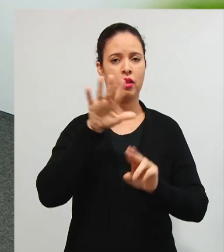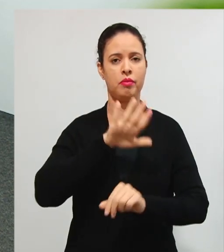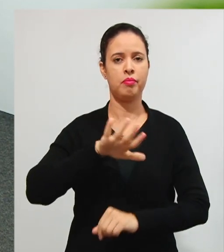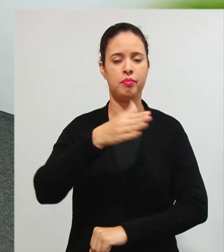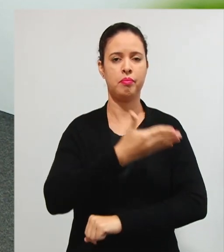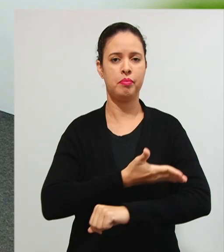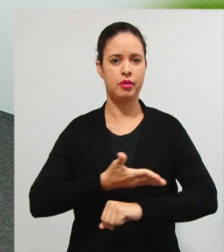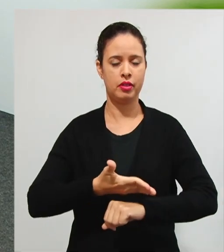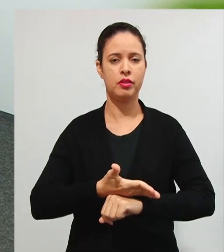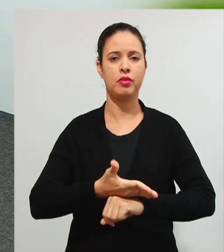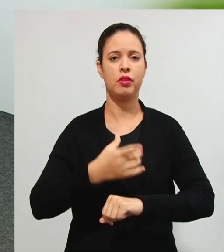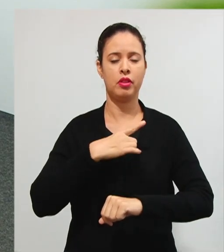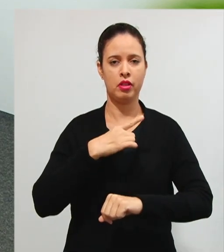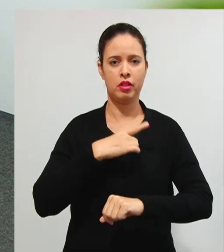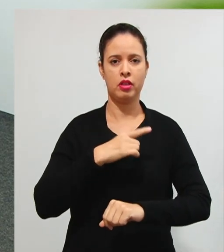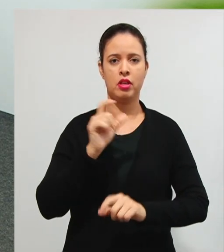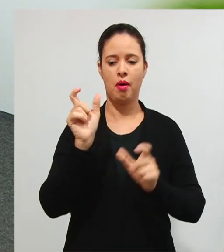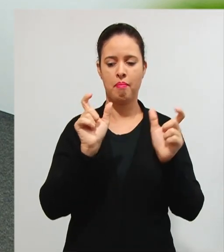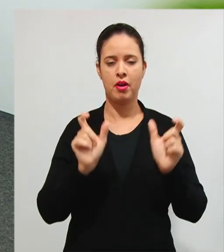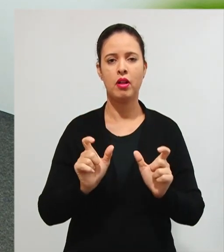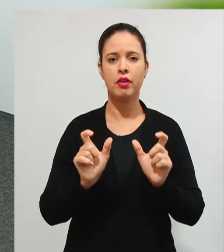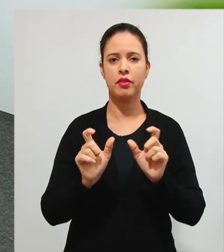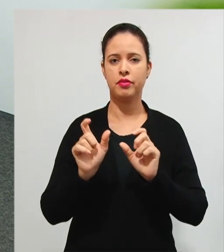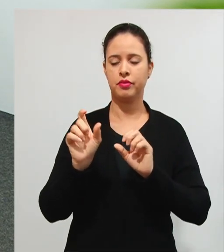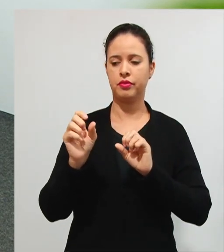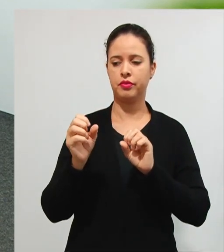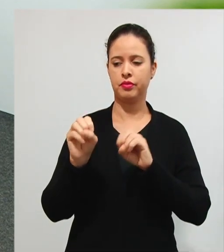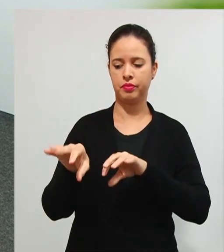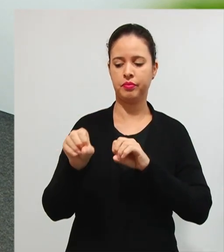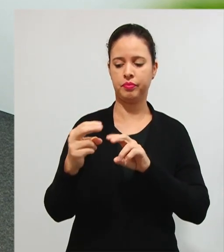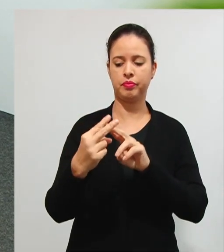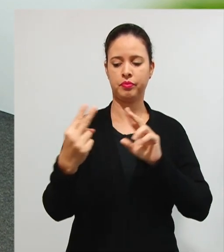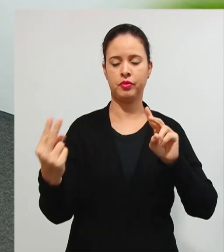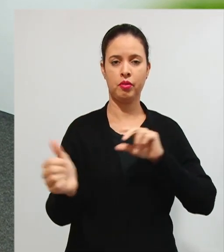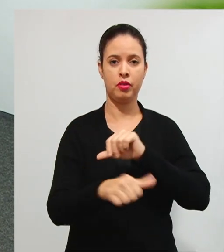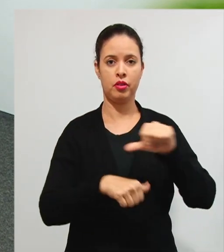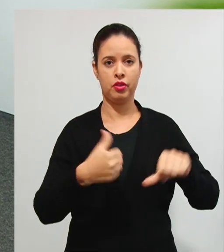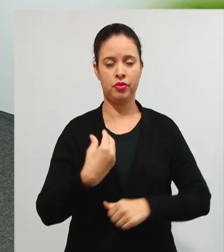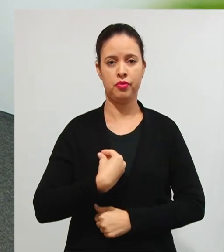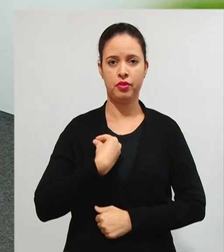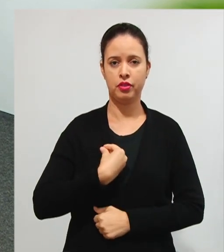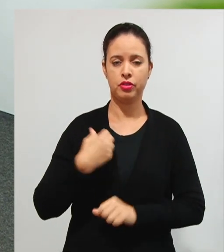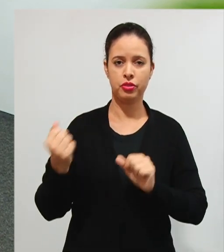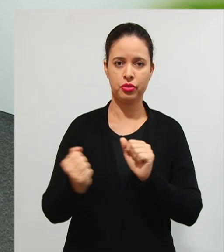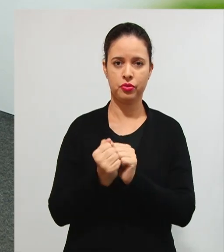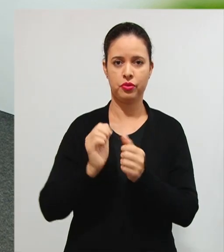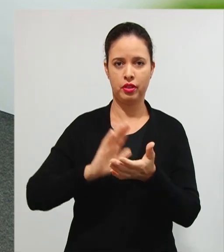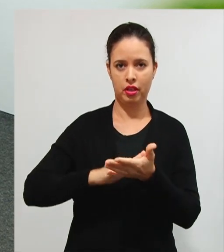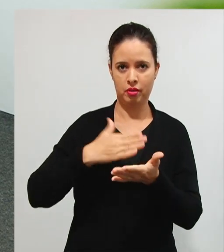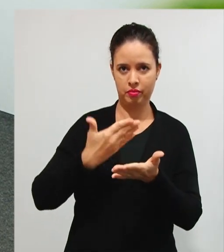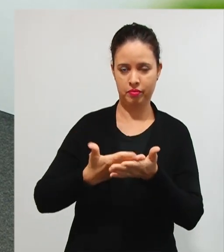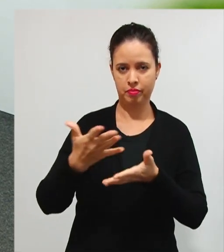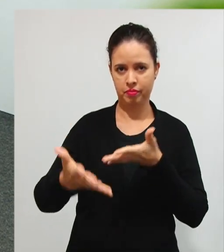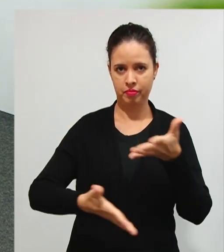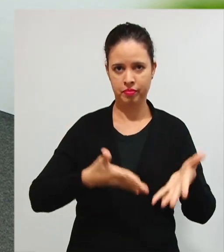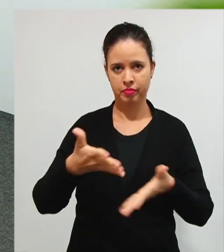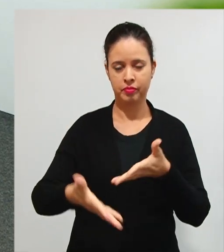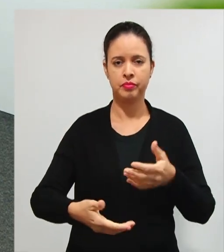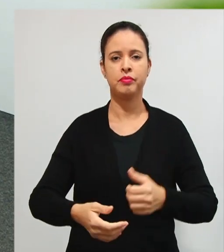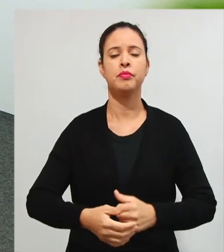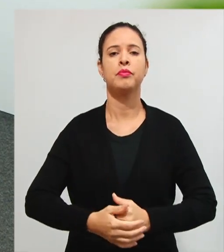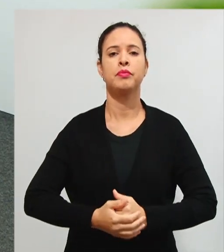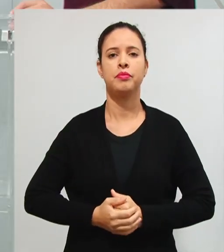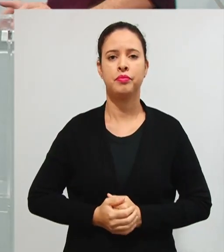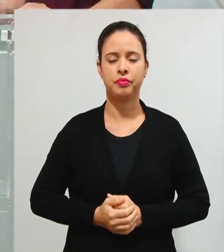branca, detalhes em verdes e os dizeres EAD mudando realidades. E ao meu lado, a intérprete de Libras.